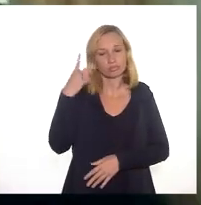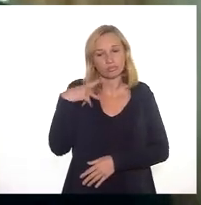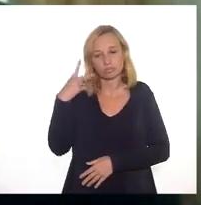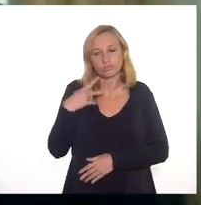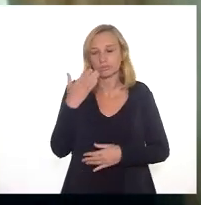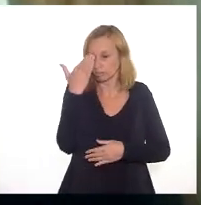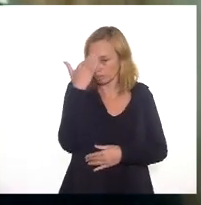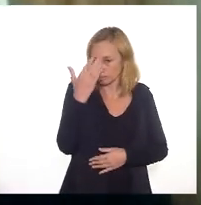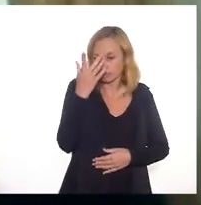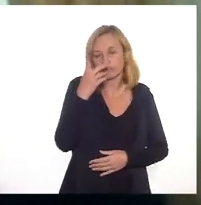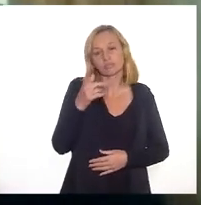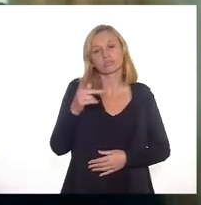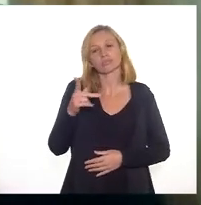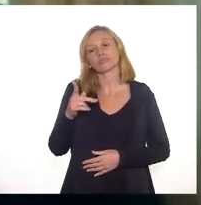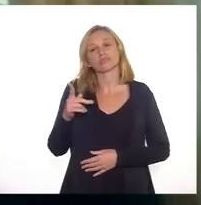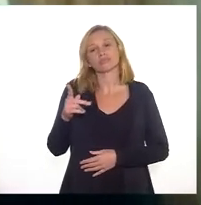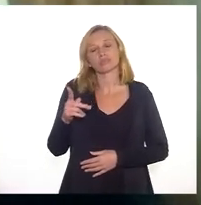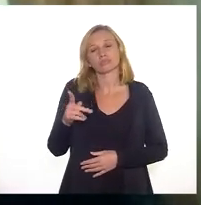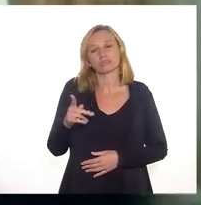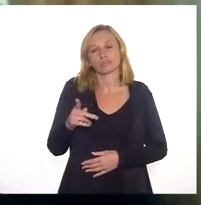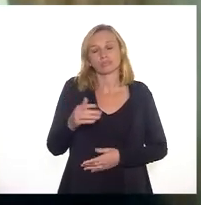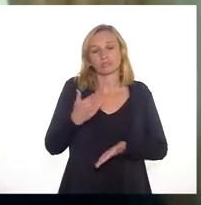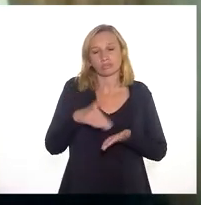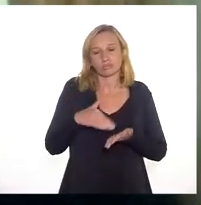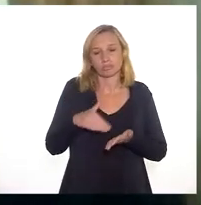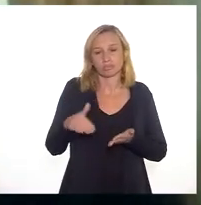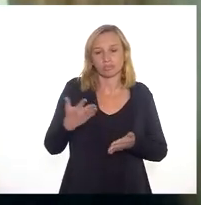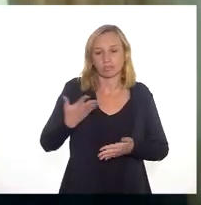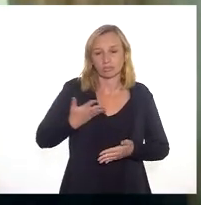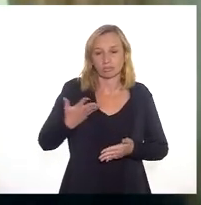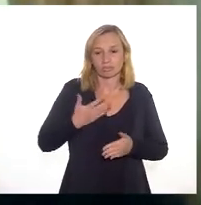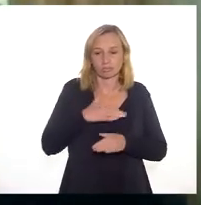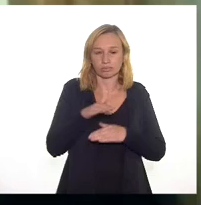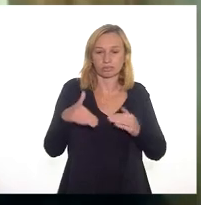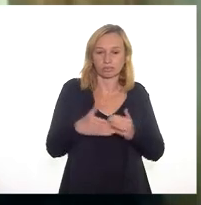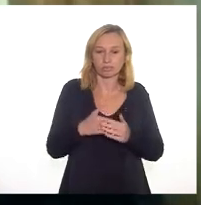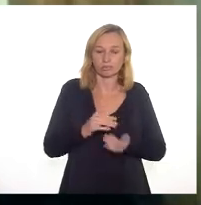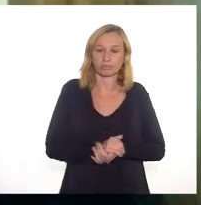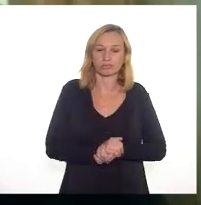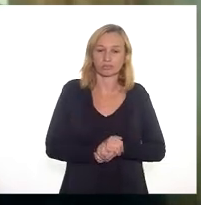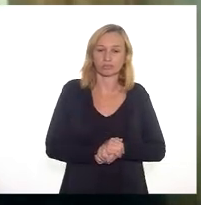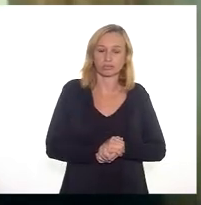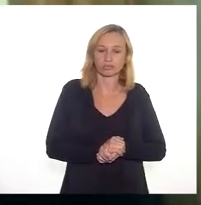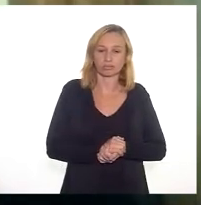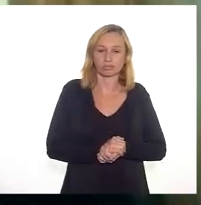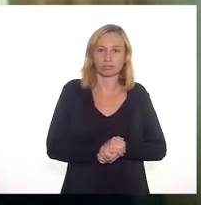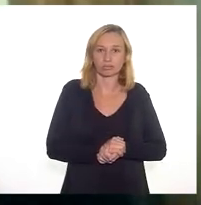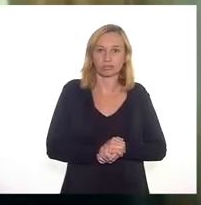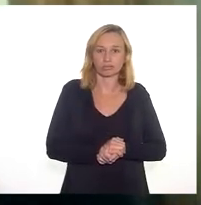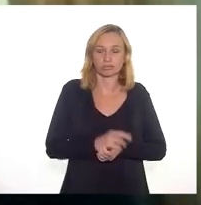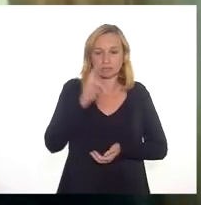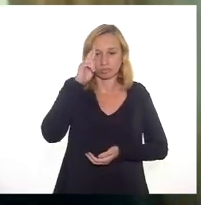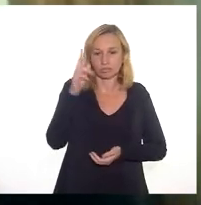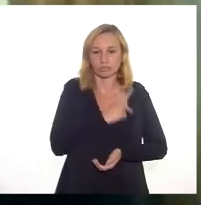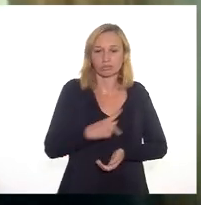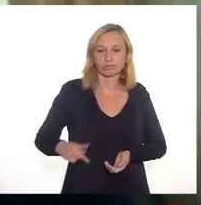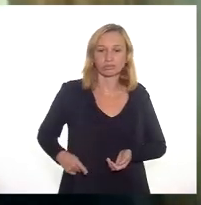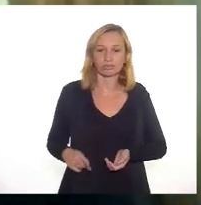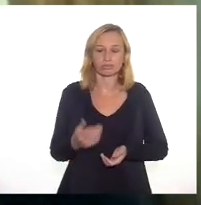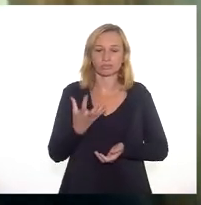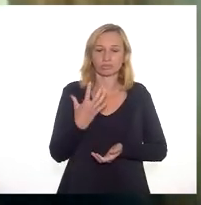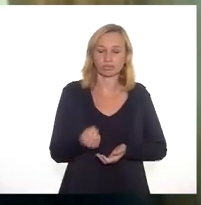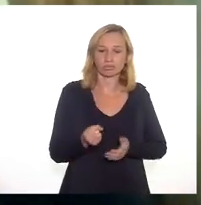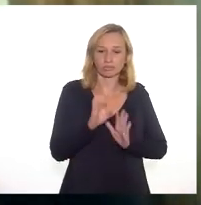obrigado, secretário e amigo deputado Gustavo Tutuca e toda a equipe da Setur. O parecer, senhor presidente, é favorável à